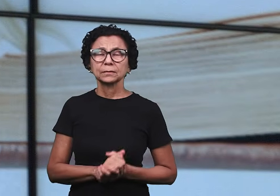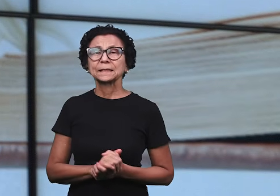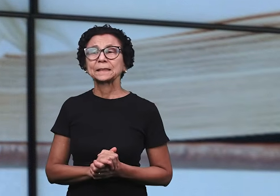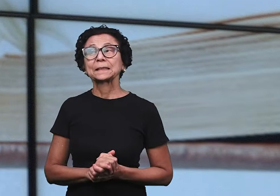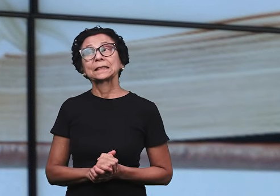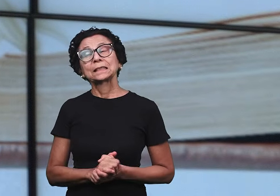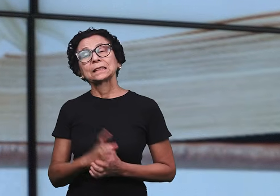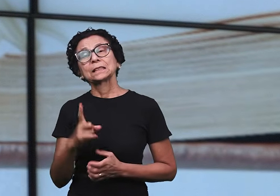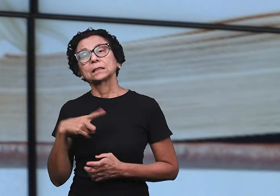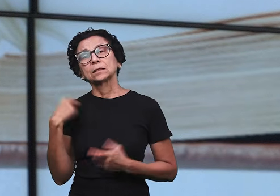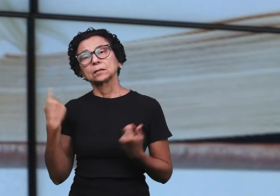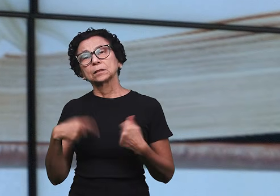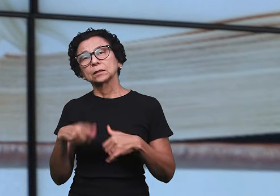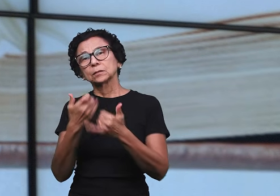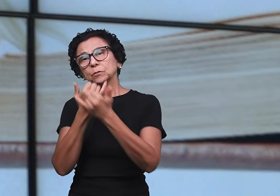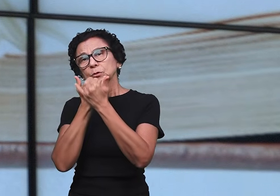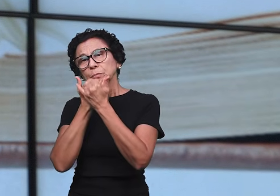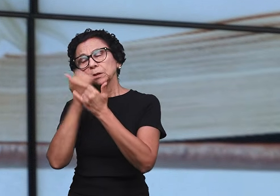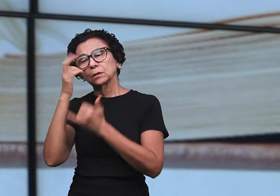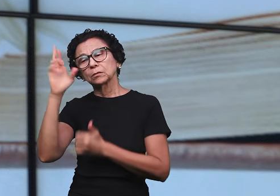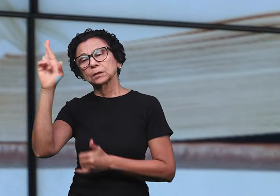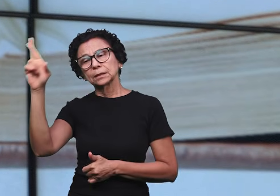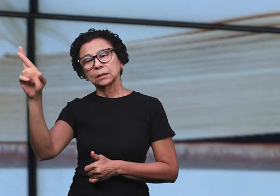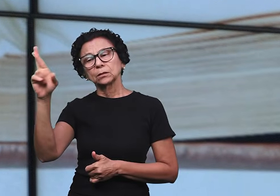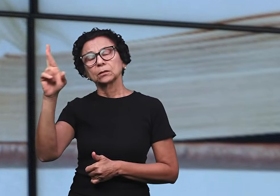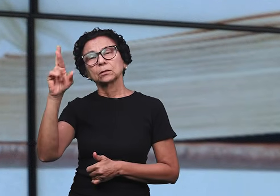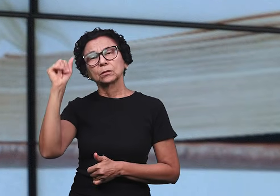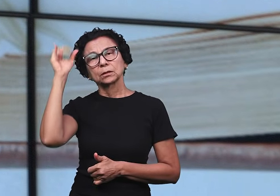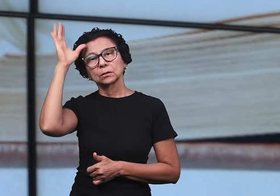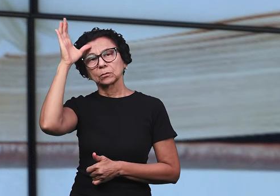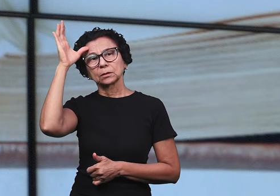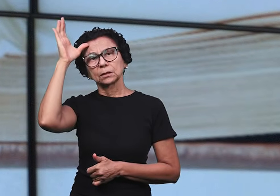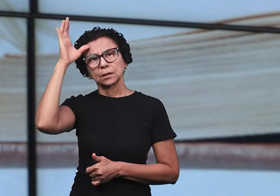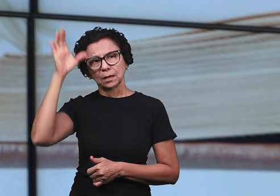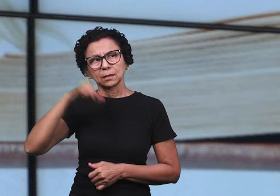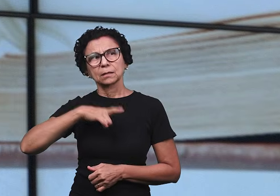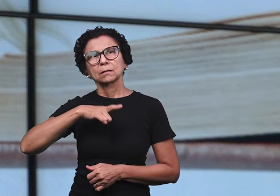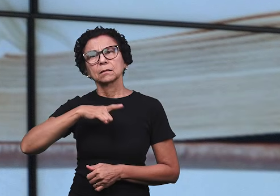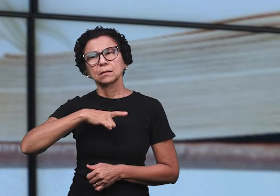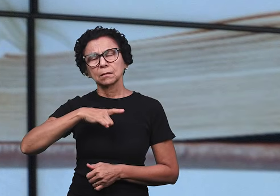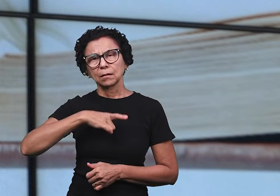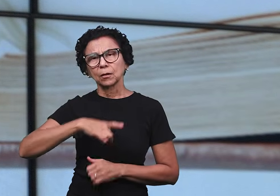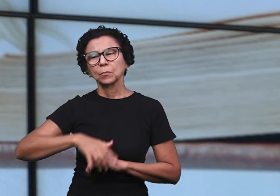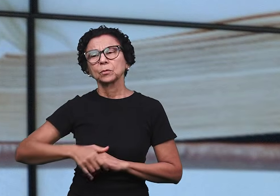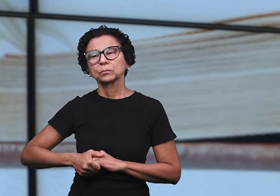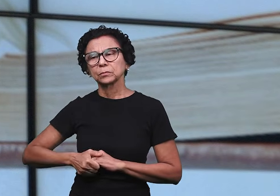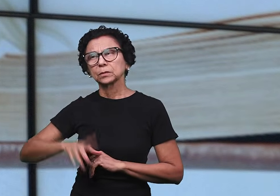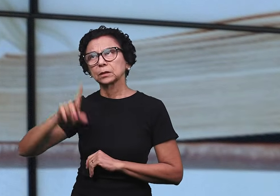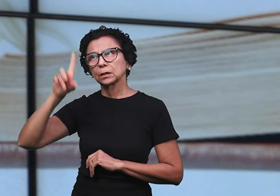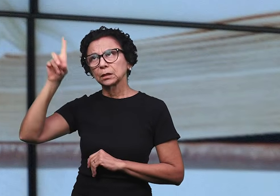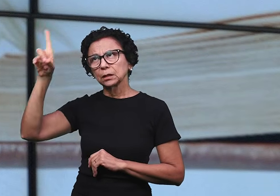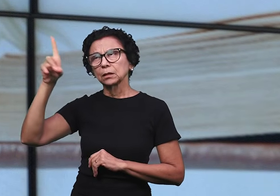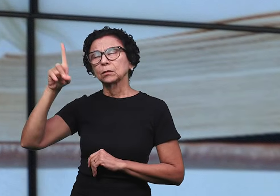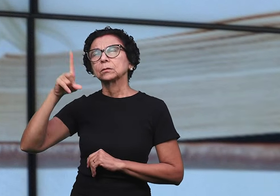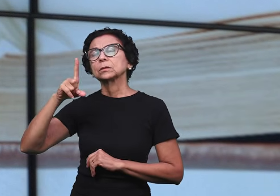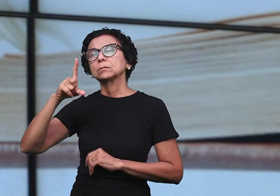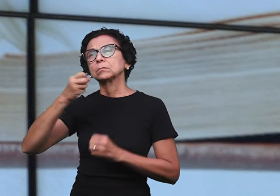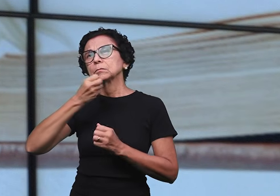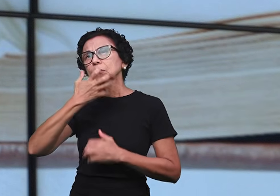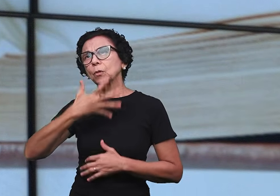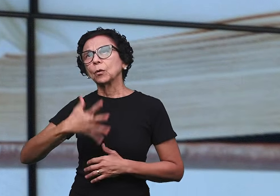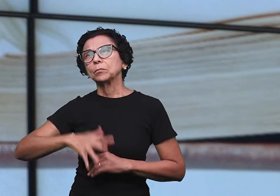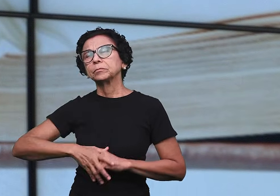Senhor a todo tempo. Então, nós temos que ter essa consciência da gratidão,